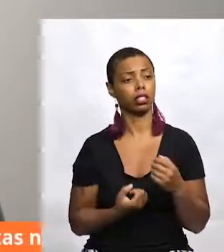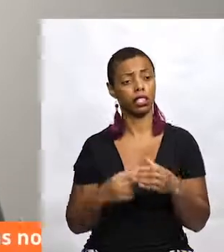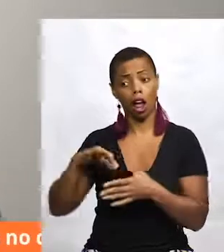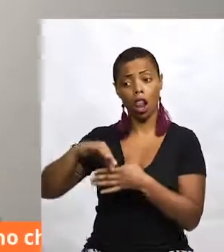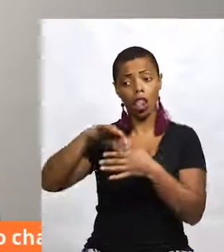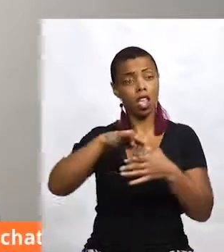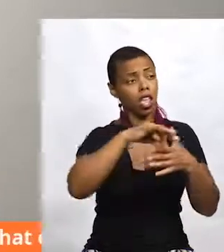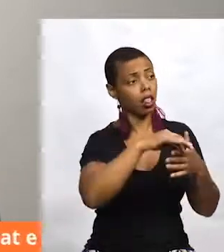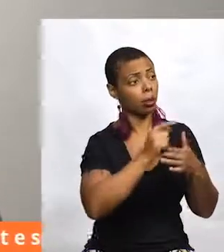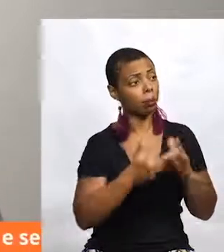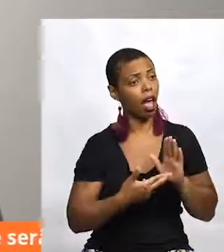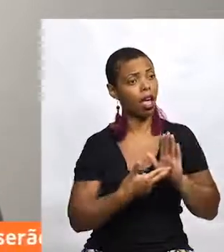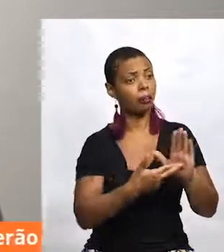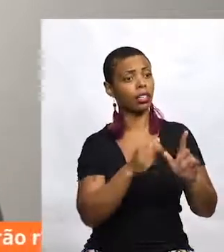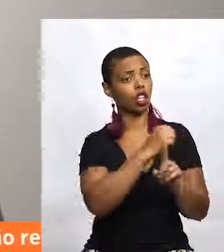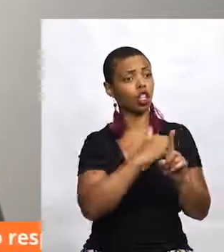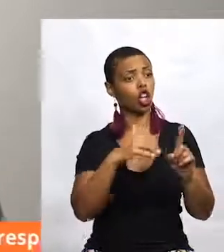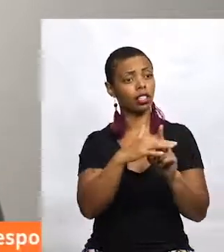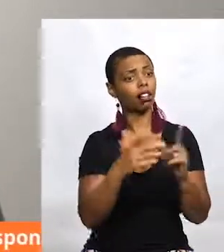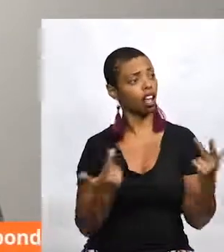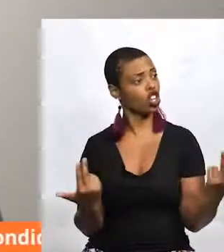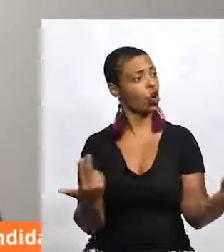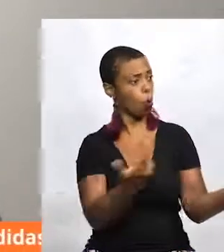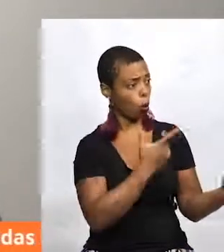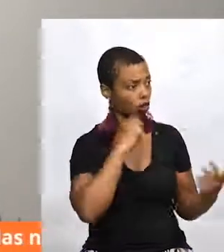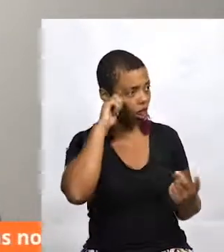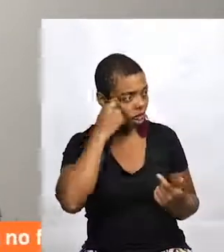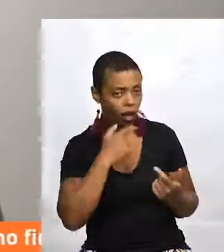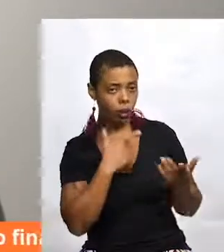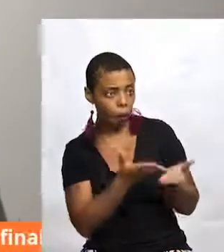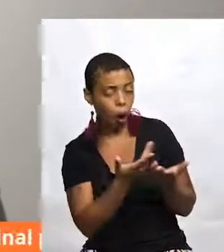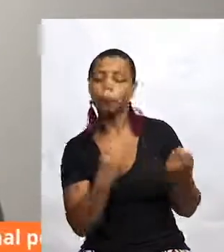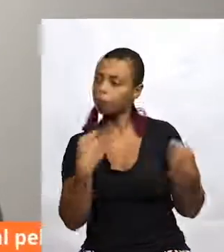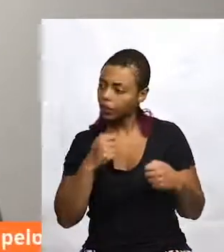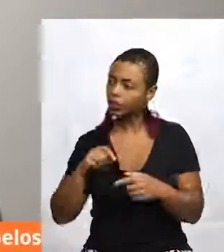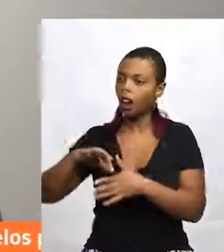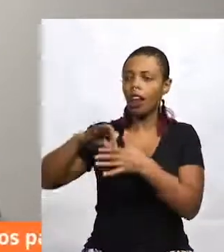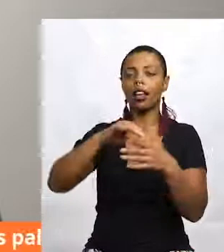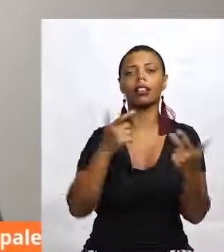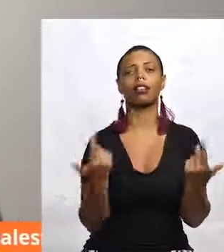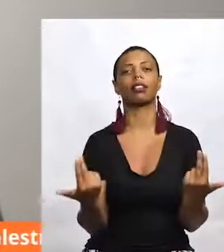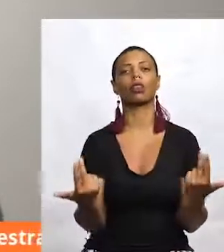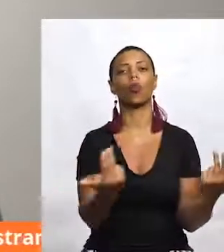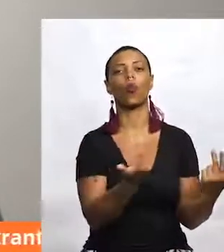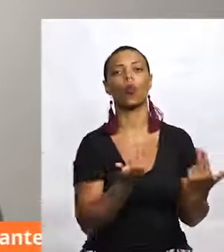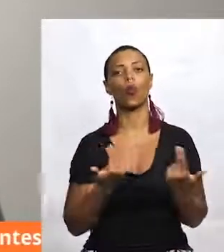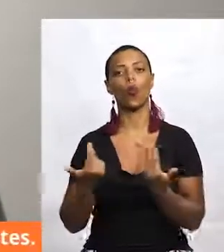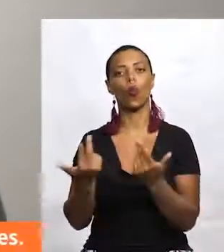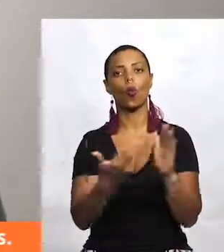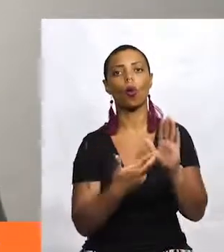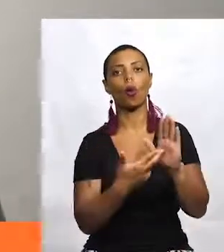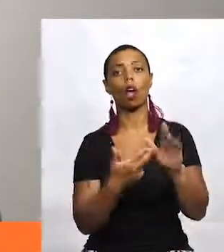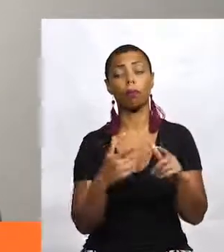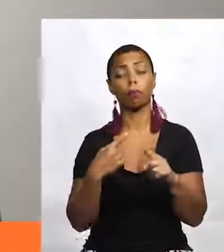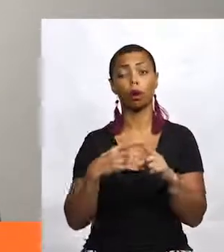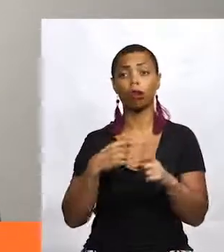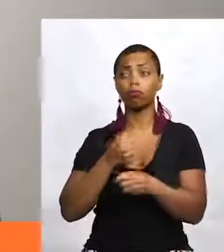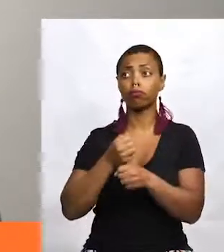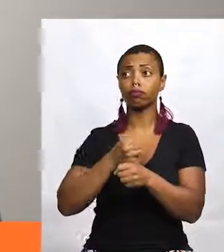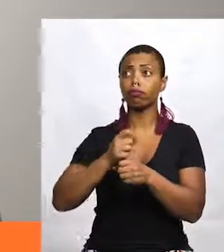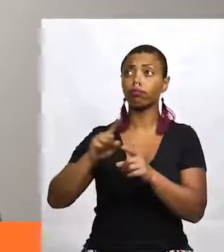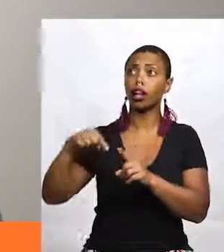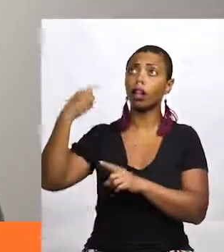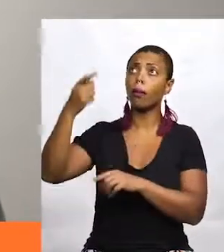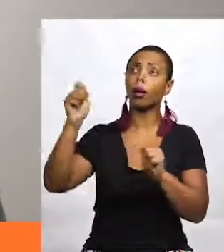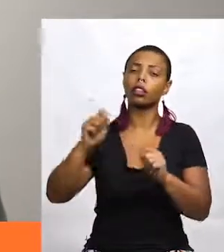né? E é por isso que nós estamos aqui, né? Para daqui a alguns anos, né? Isso ser uma coisa normal, ser o nosso